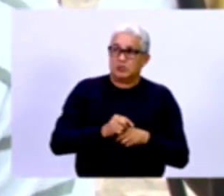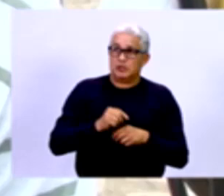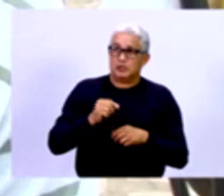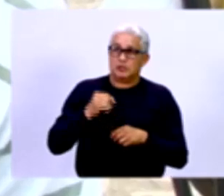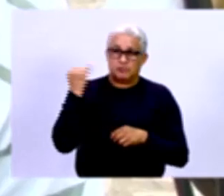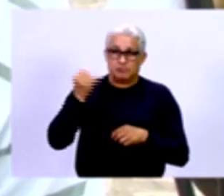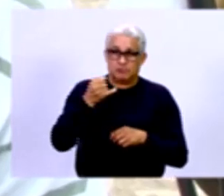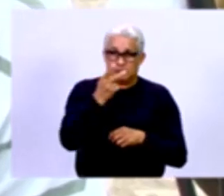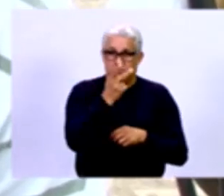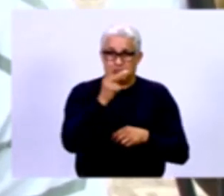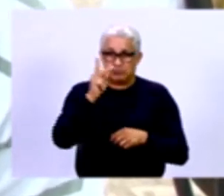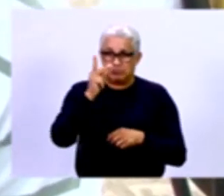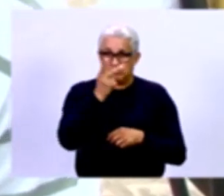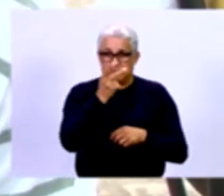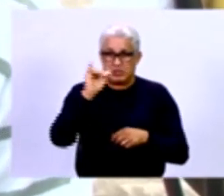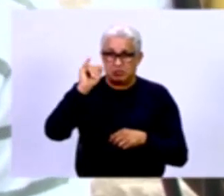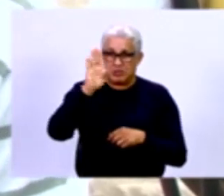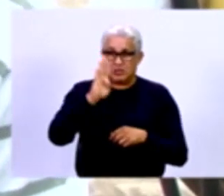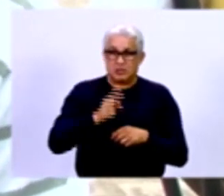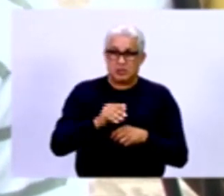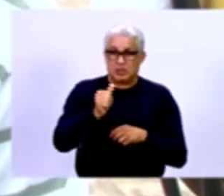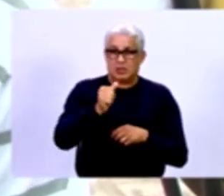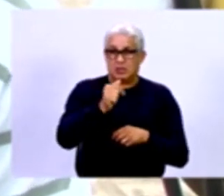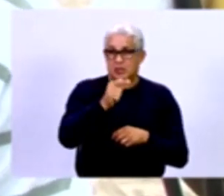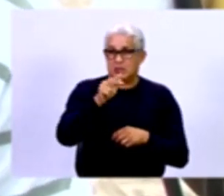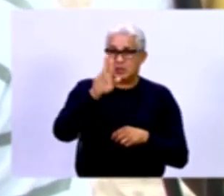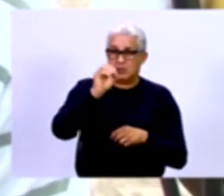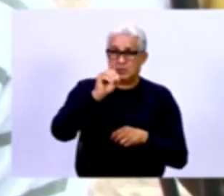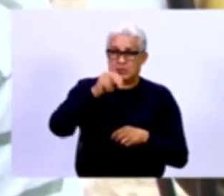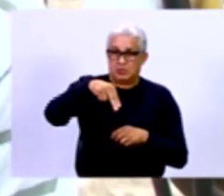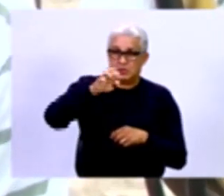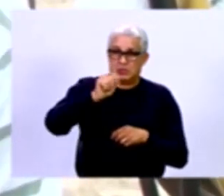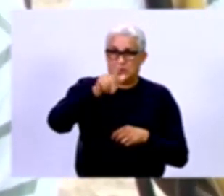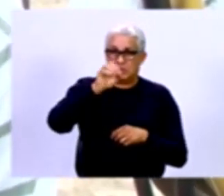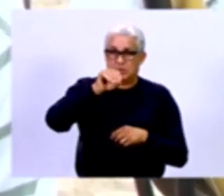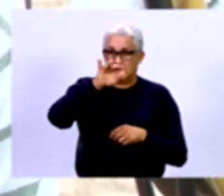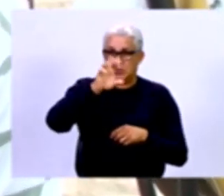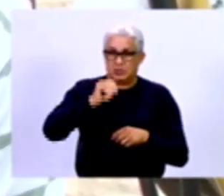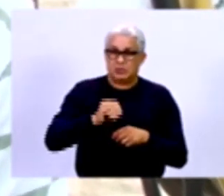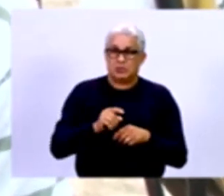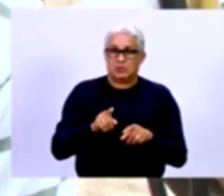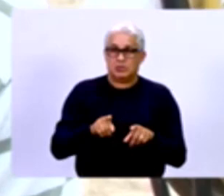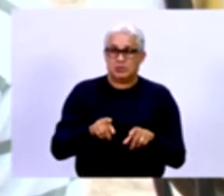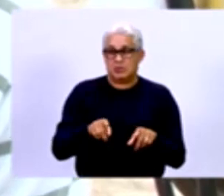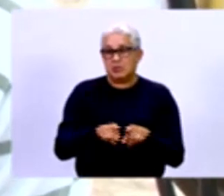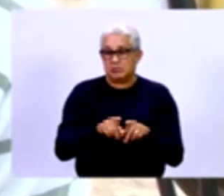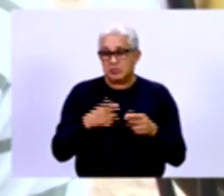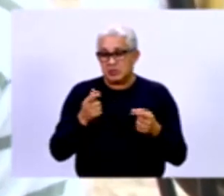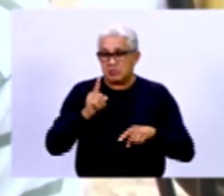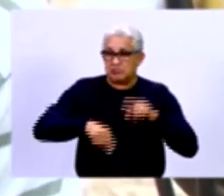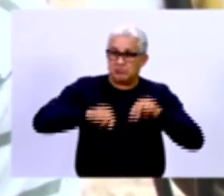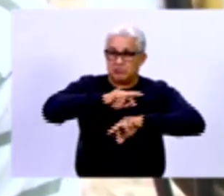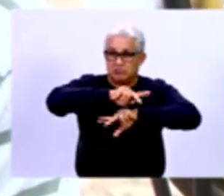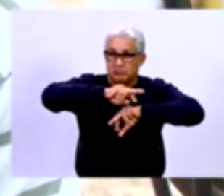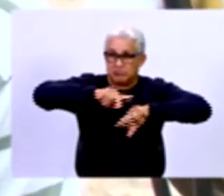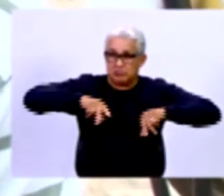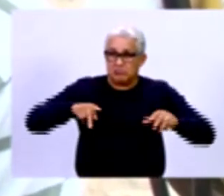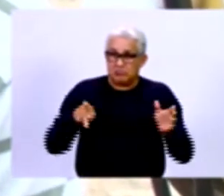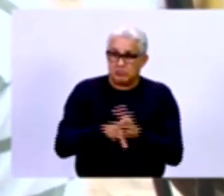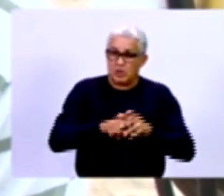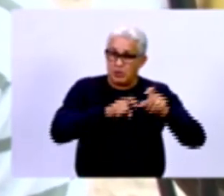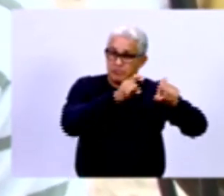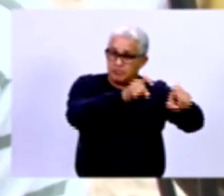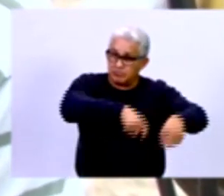PIB é o agro, hoje chamado agronegócio, né? A gente exporta muito mais materiais do